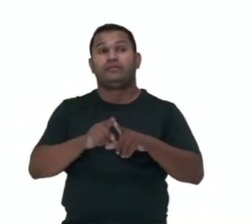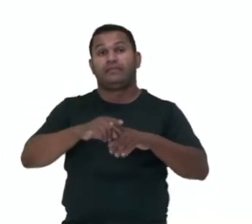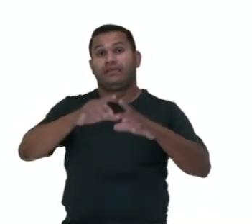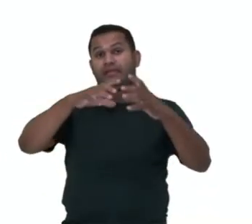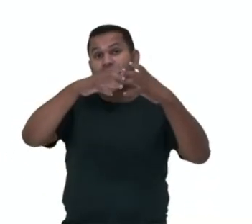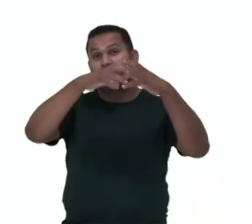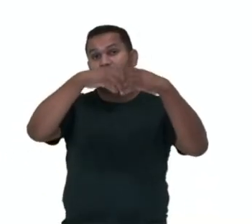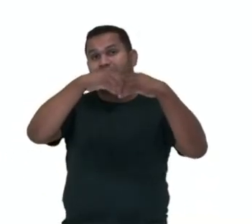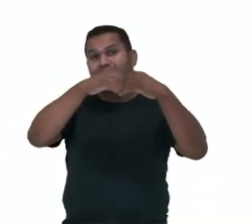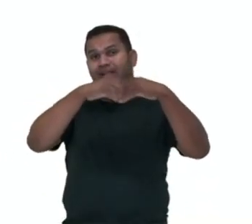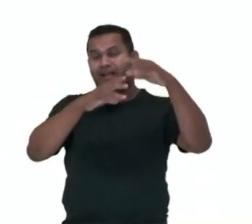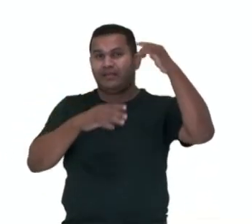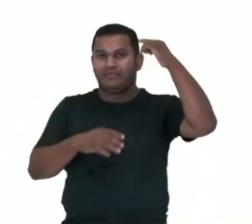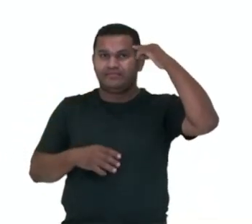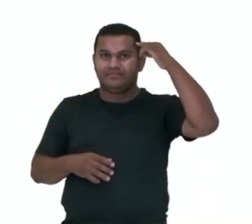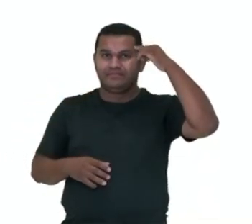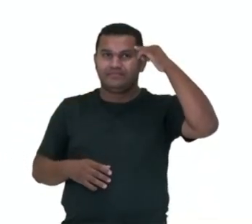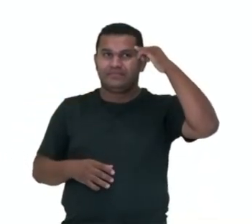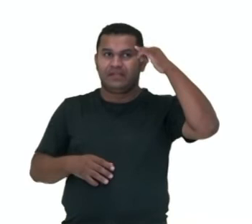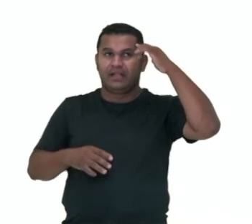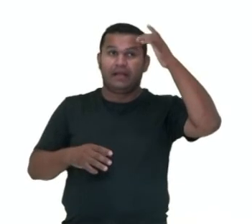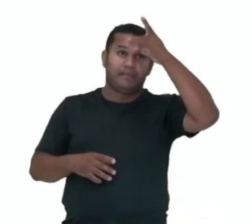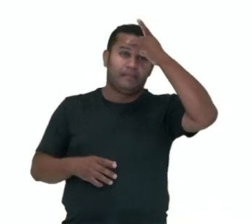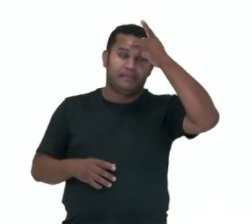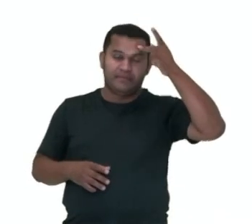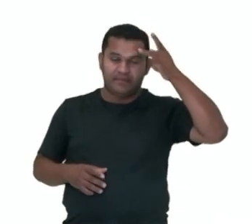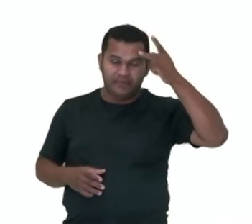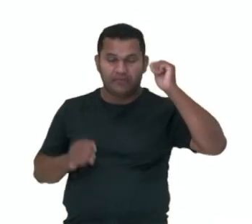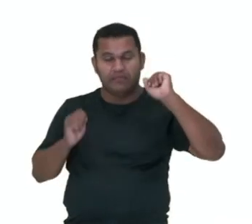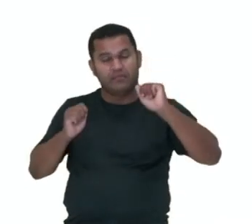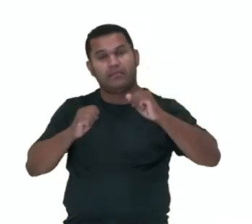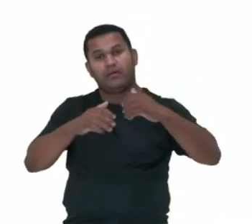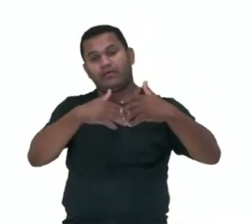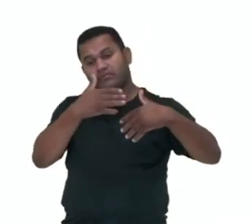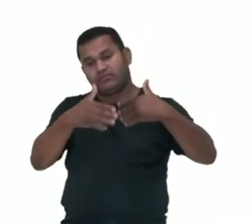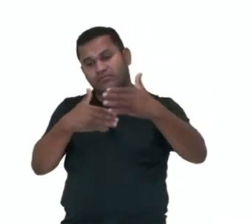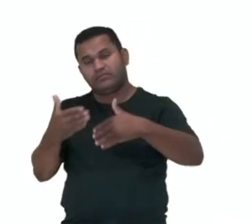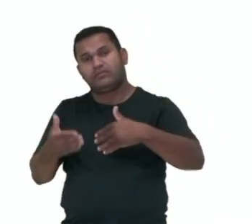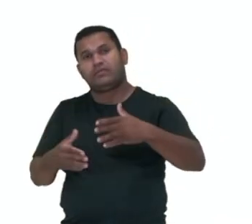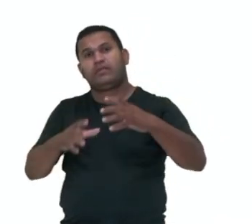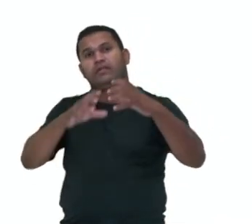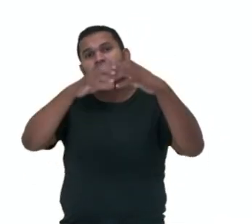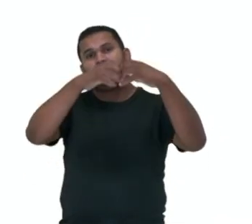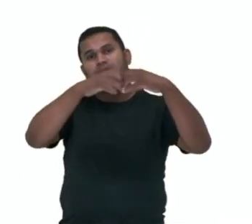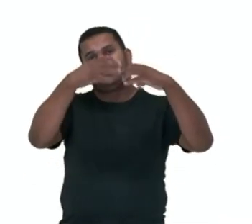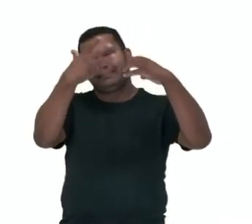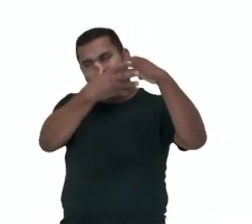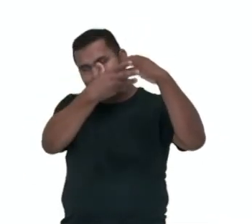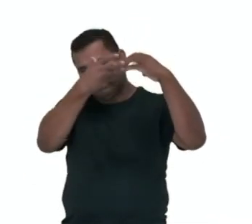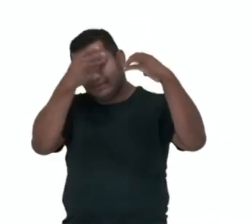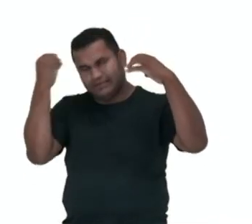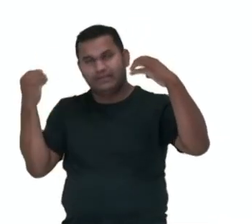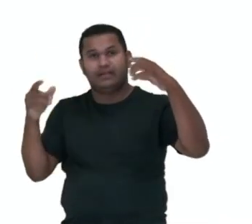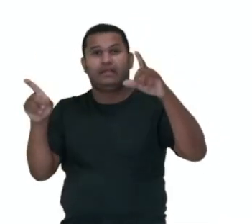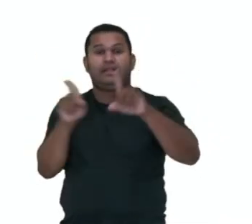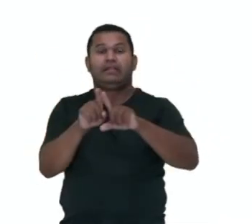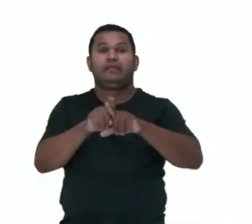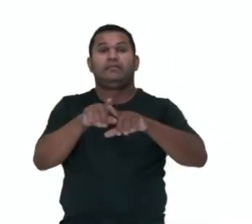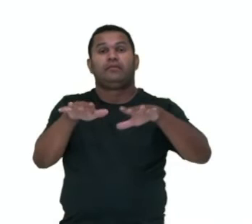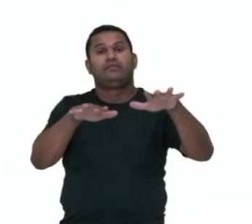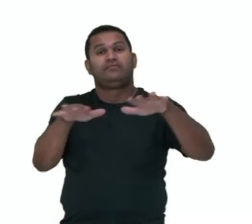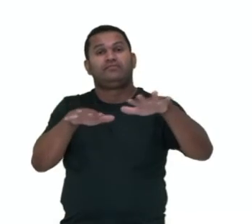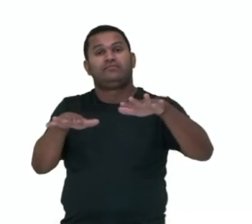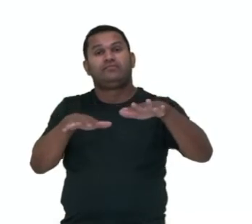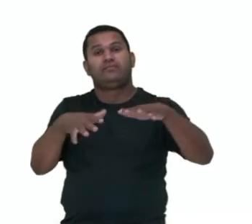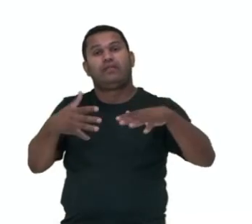Huntington, autismo, esquizofrenia, esclerose múltipla, epilepsia, Parkinson, depressão e outras, né? Que são exemplos